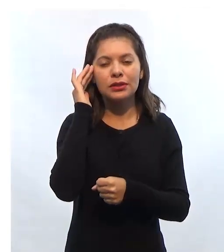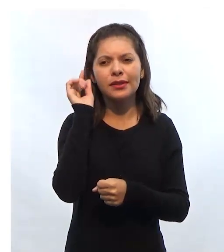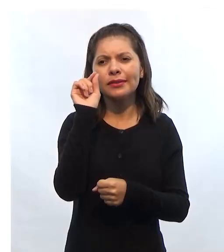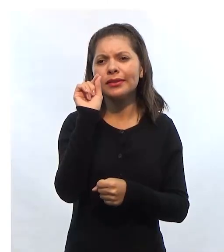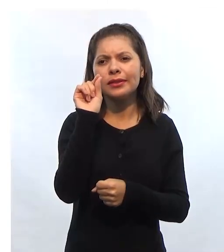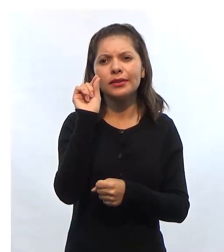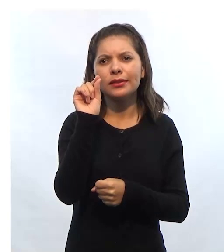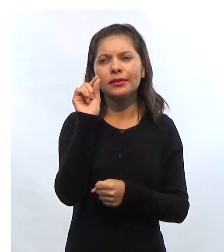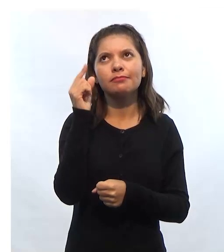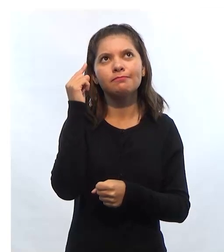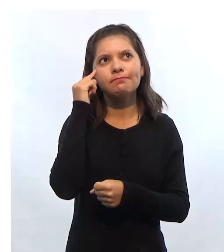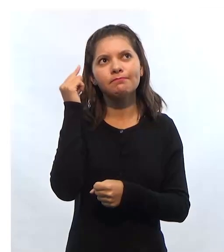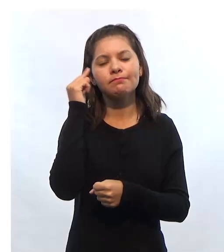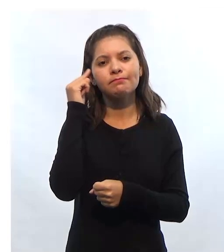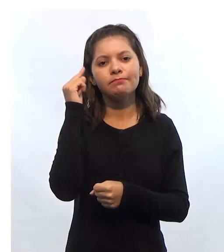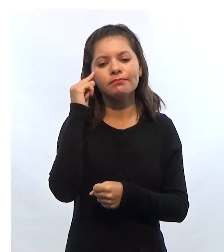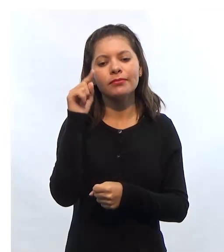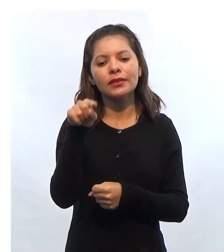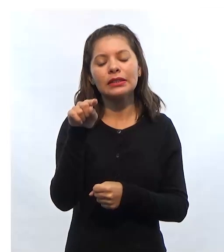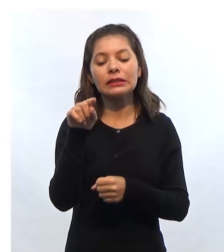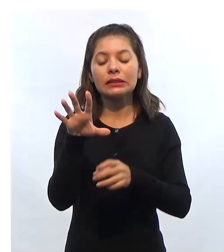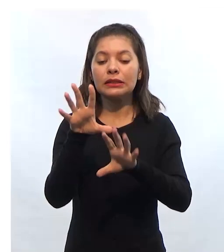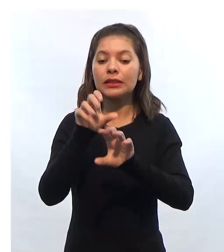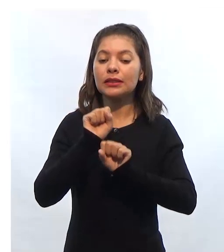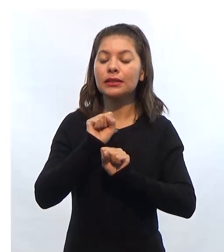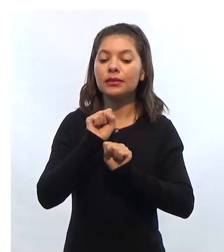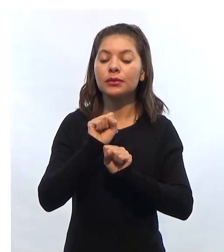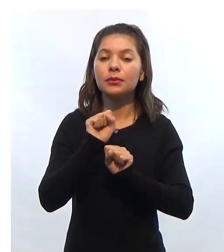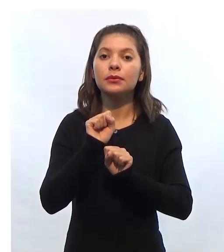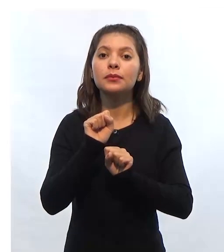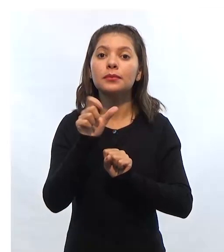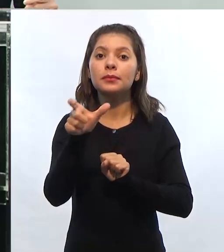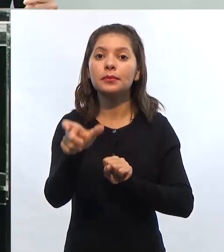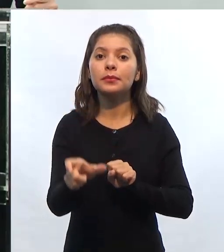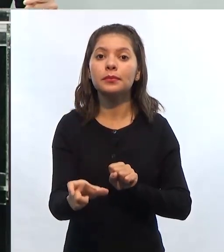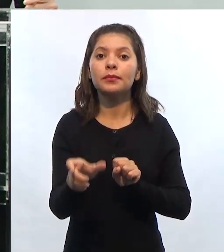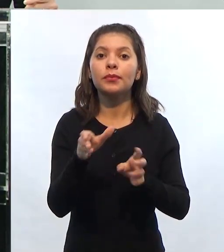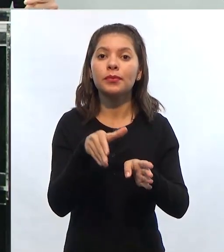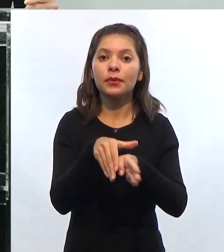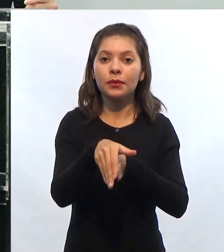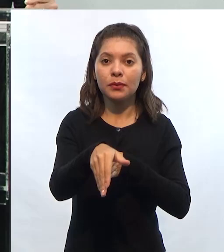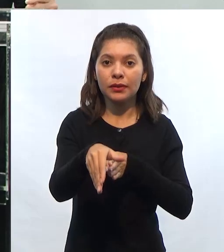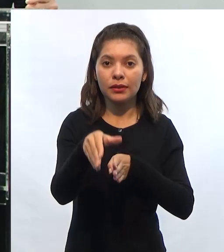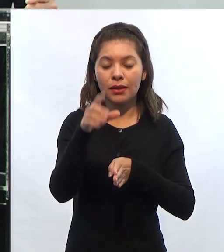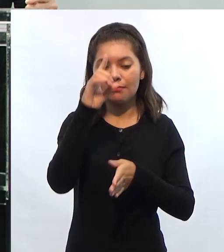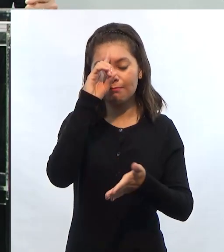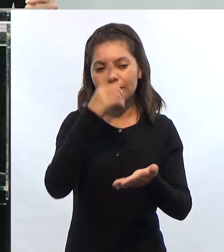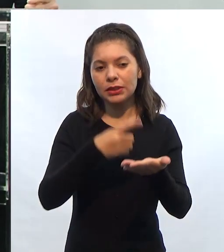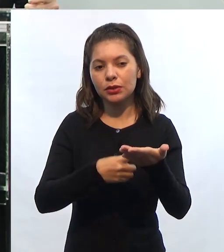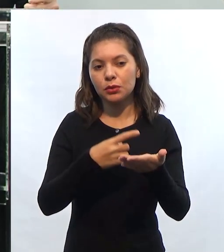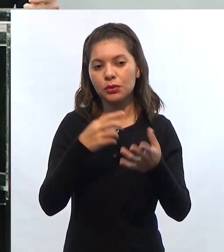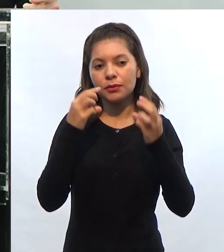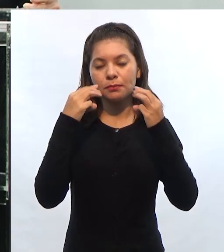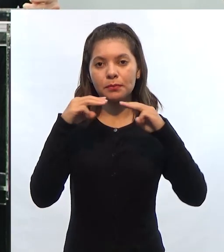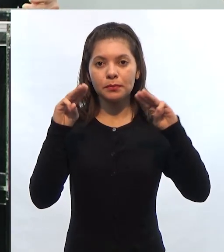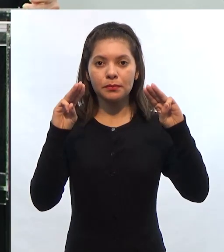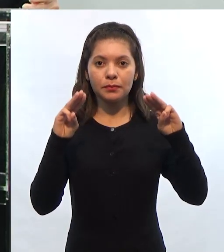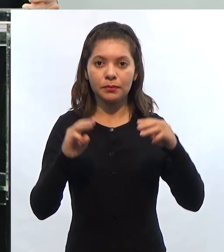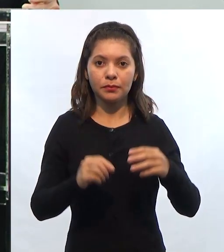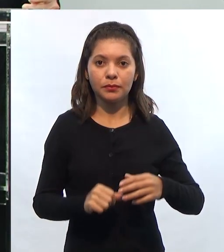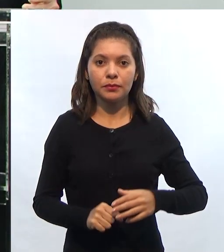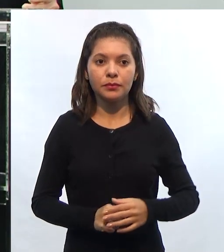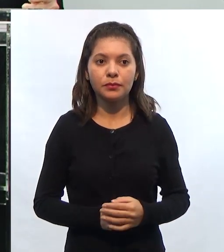entender realmente o que se passa na cabeça daquele consumidor e isso poder orientar as decisões de